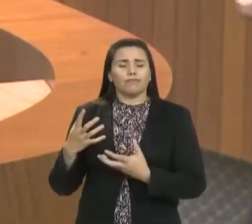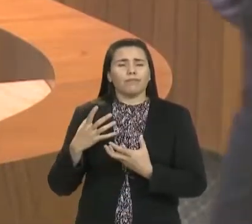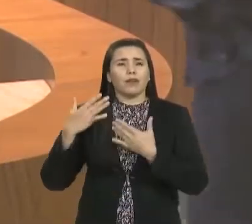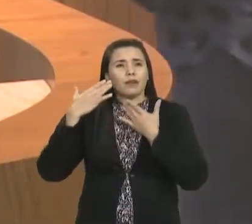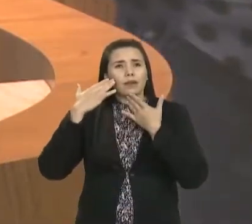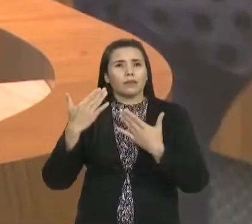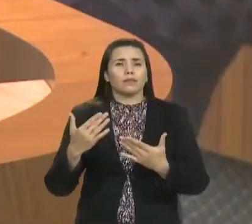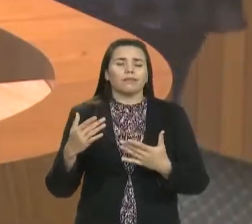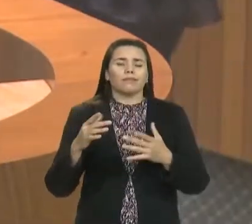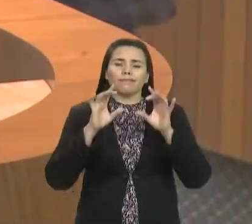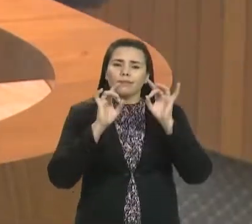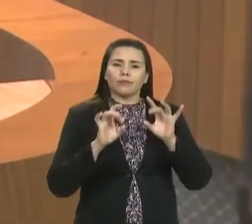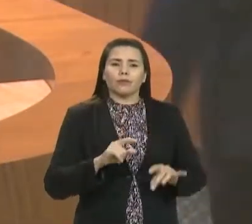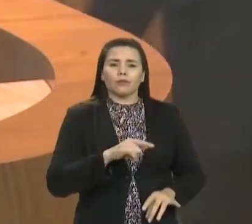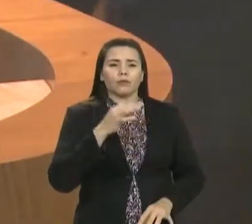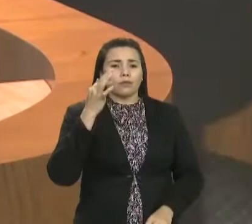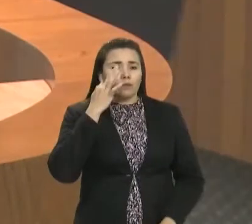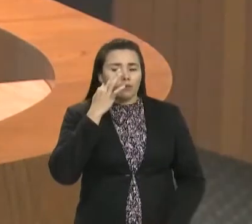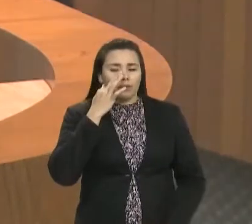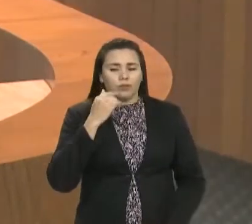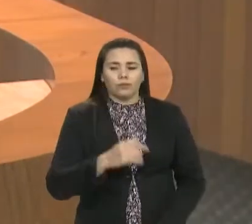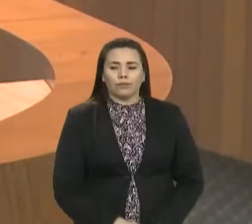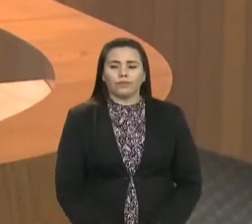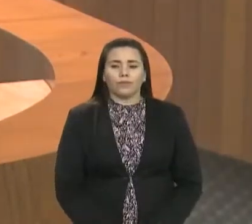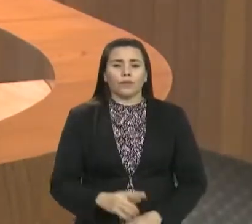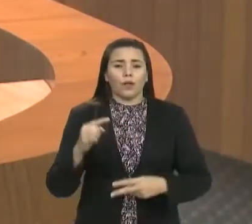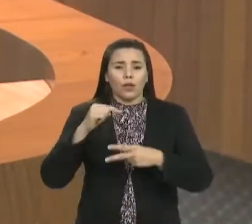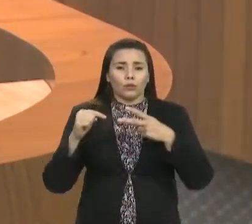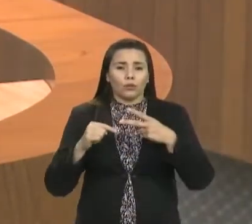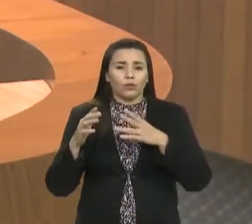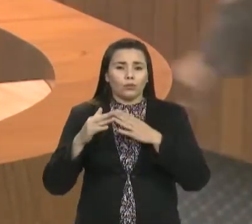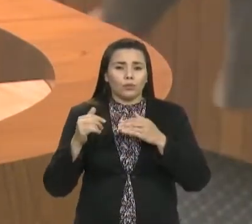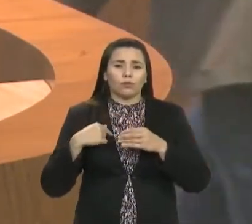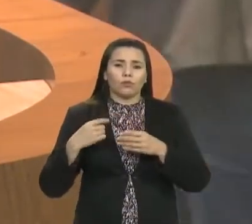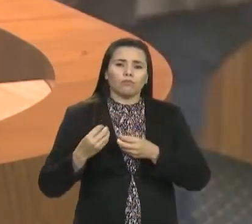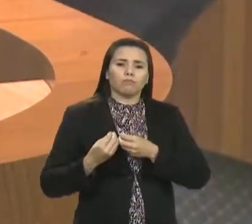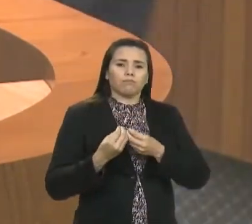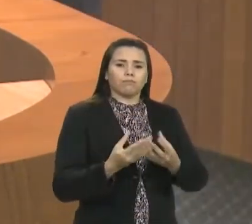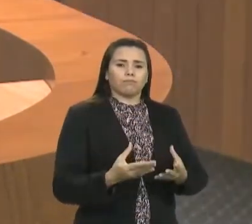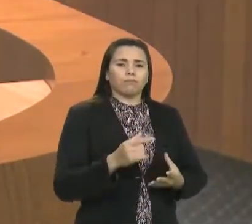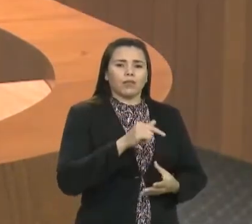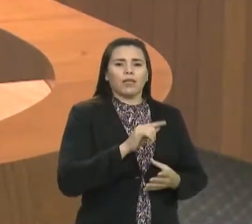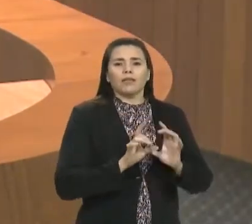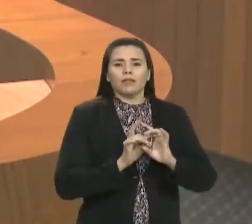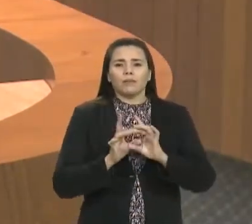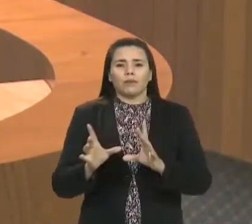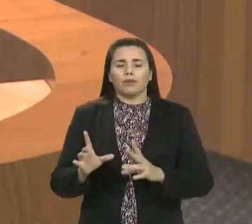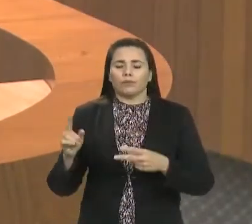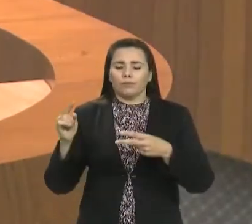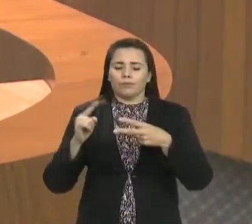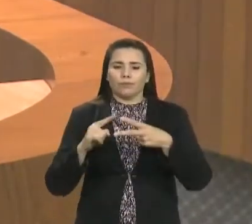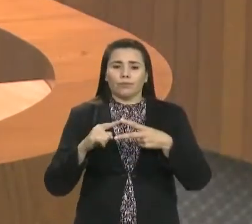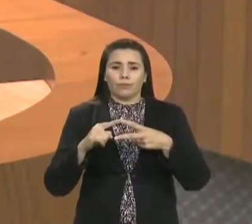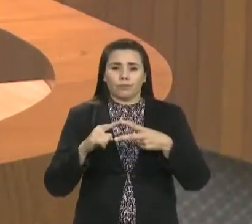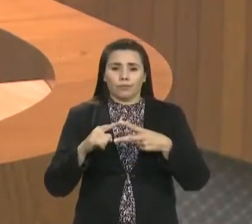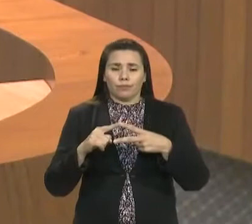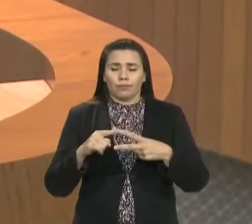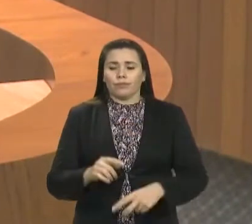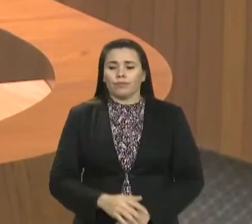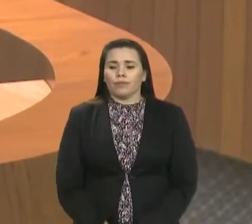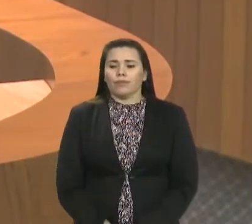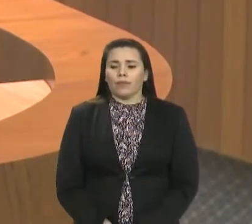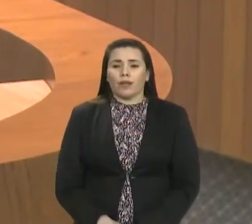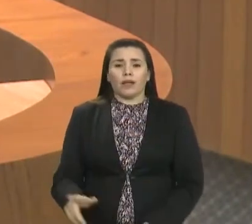de maneira muito especial dois pedidos que eu levei e autorizado por ele de imediato, que foi a implantação pela Secretaria